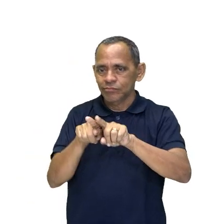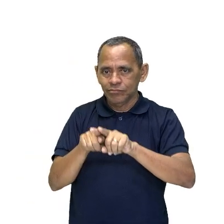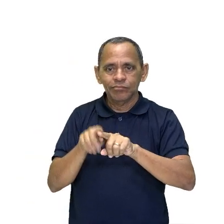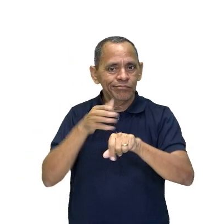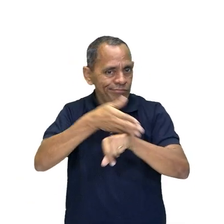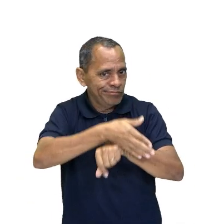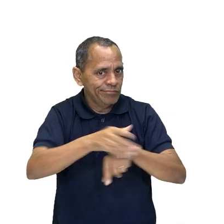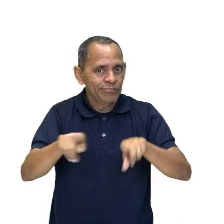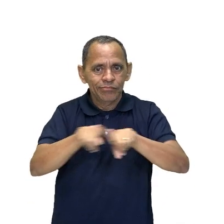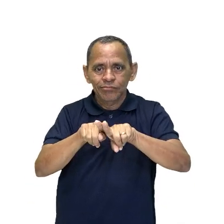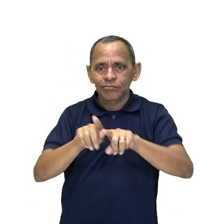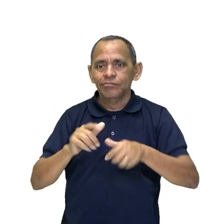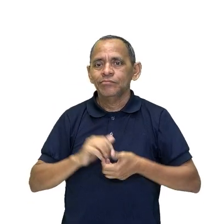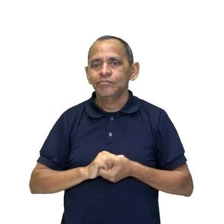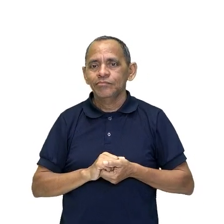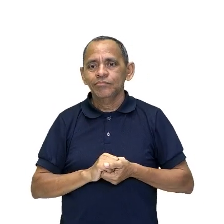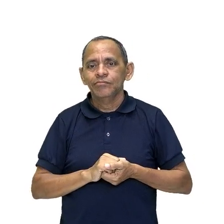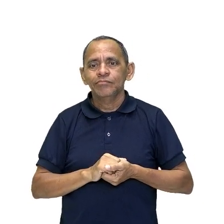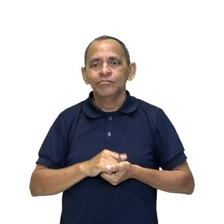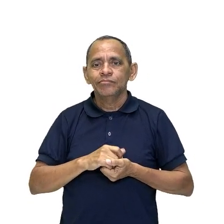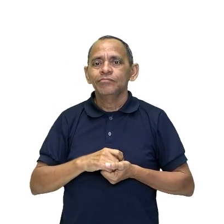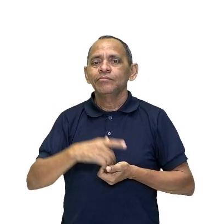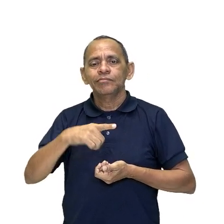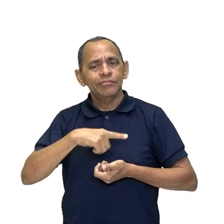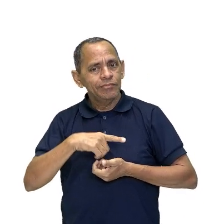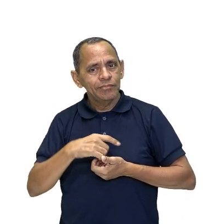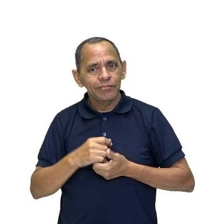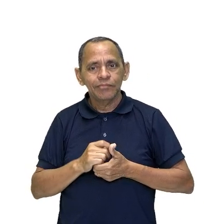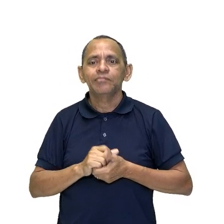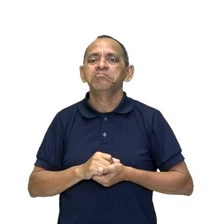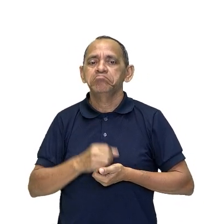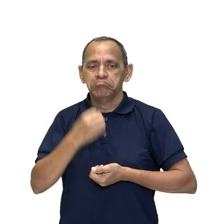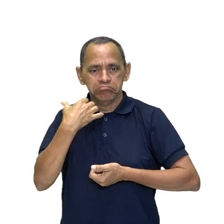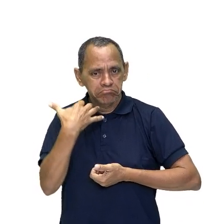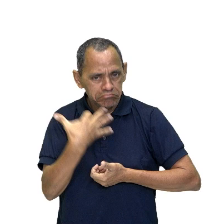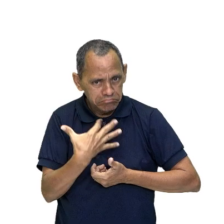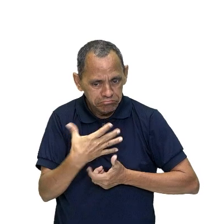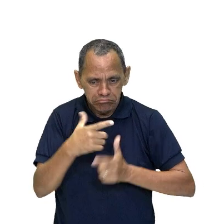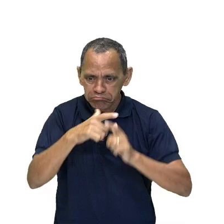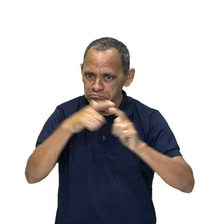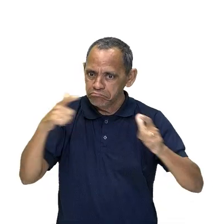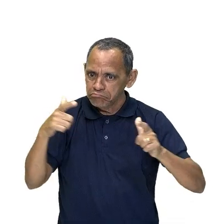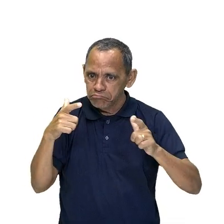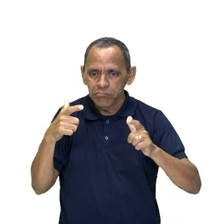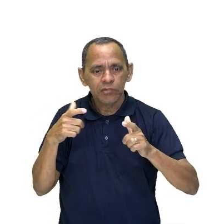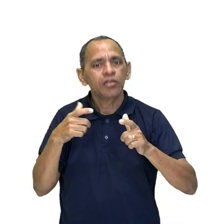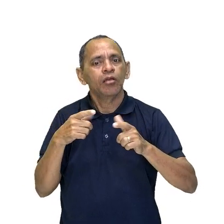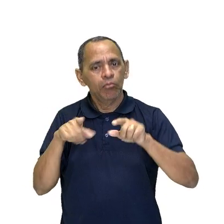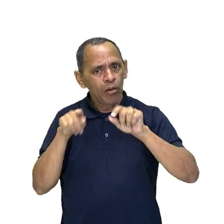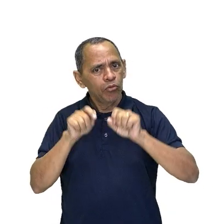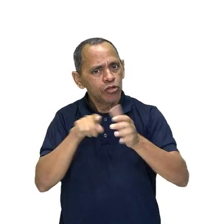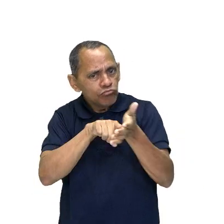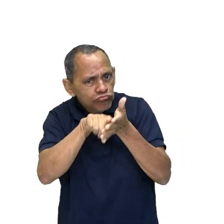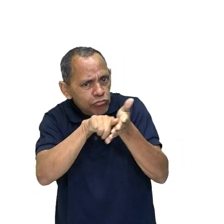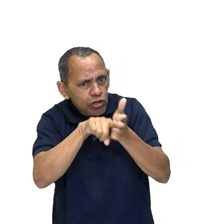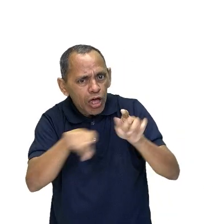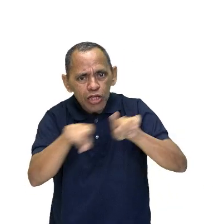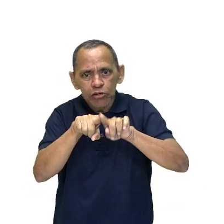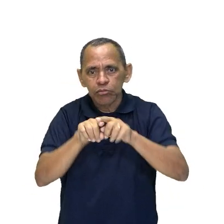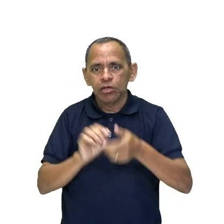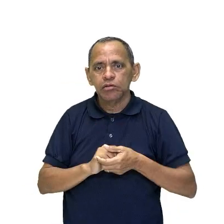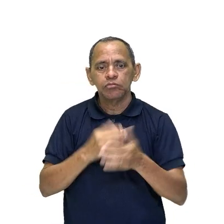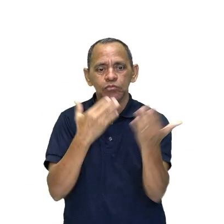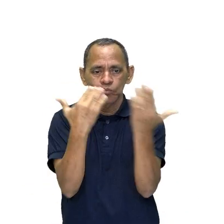Porque você vai ter todo um campo ali para explorar. Então, vamos comparar esse tipo,